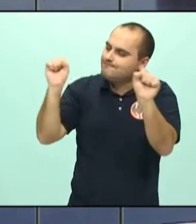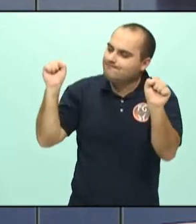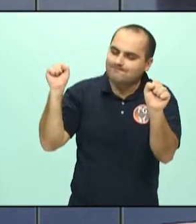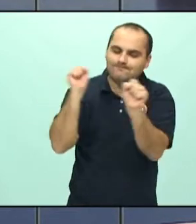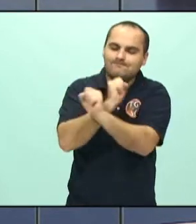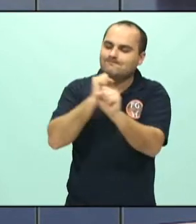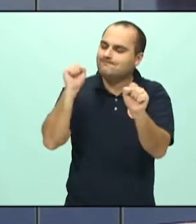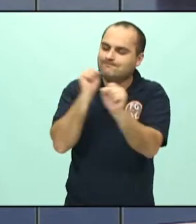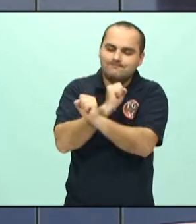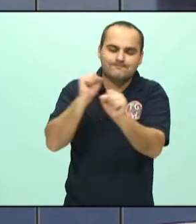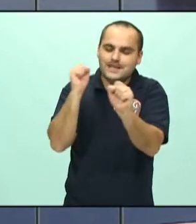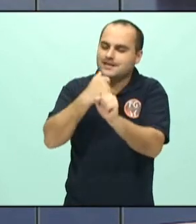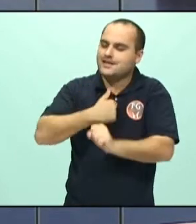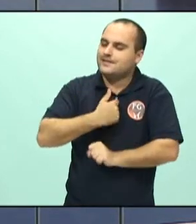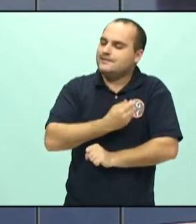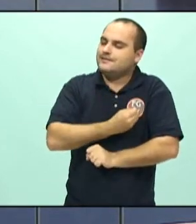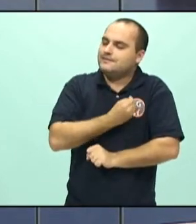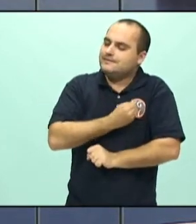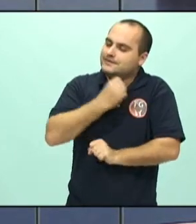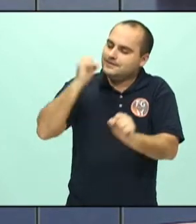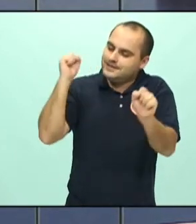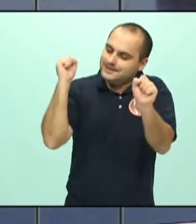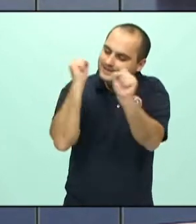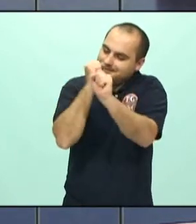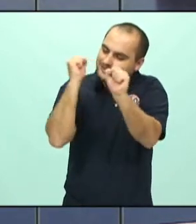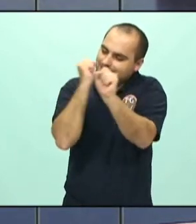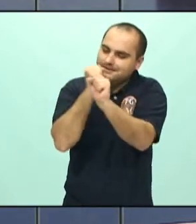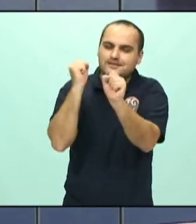com tudo que eu sou e te